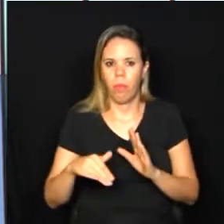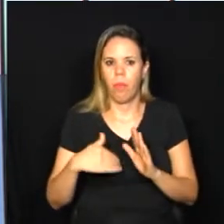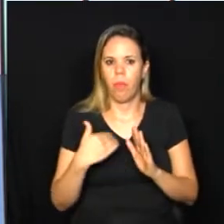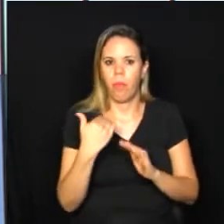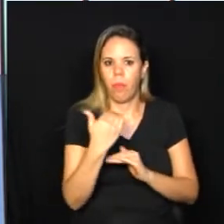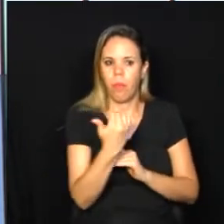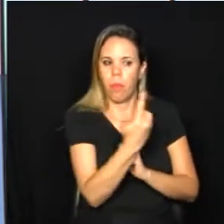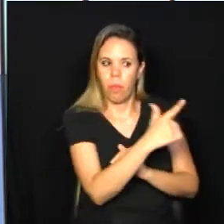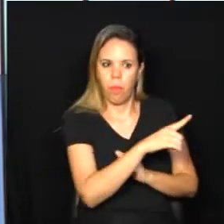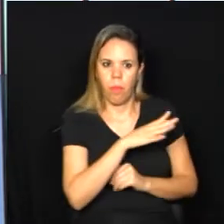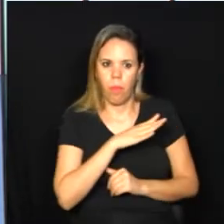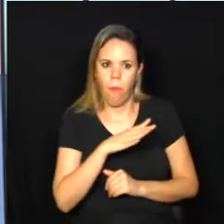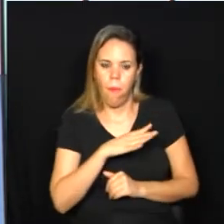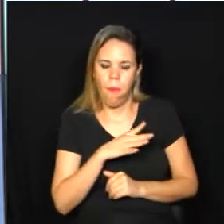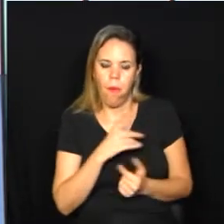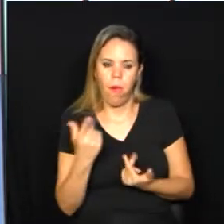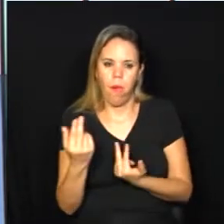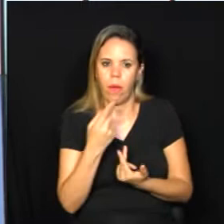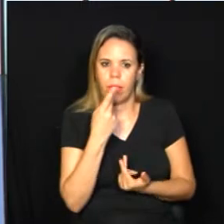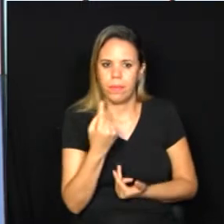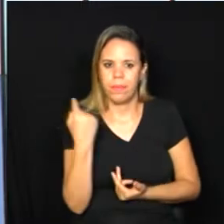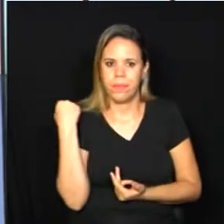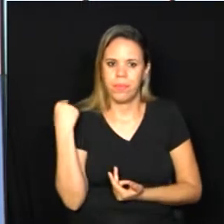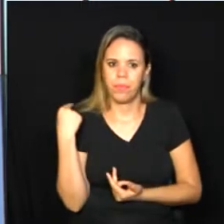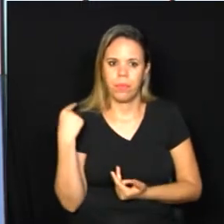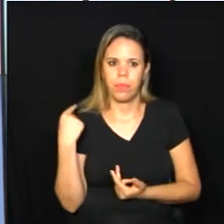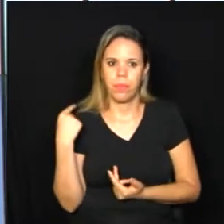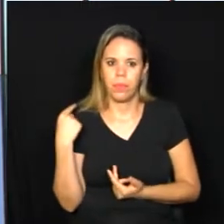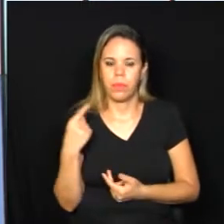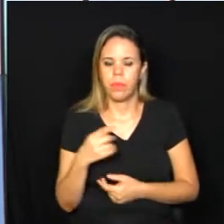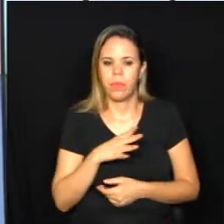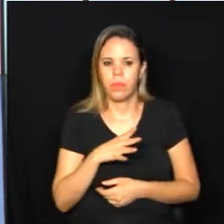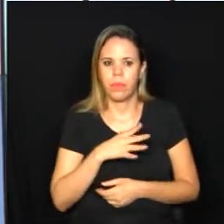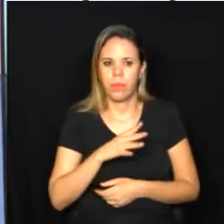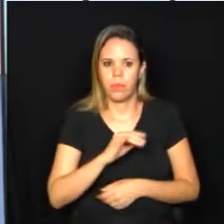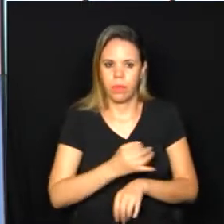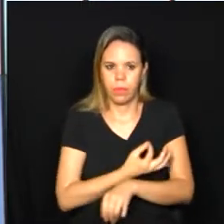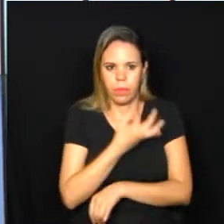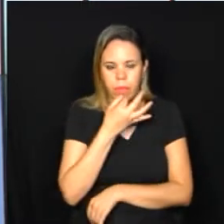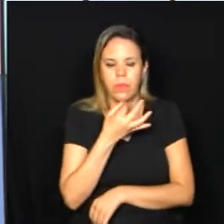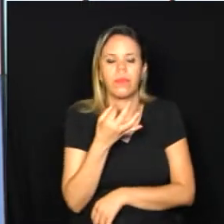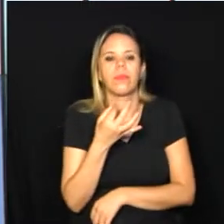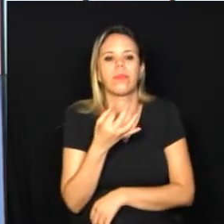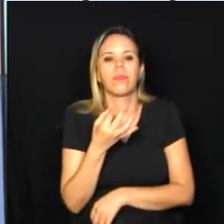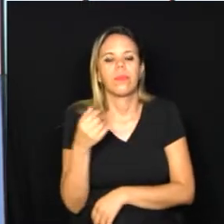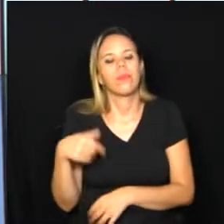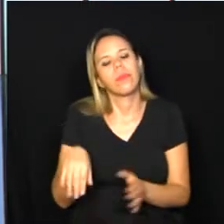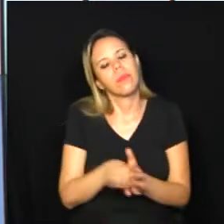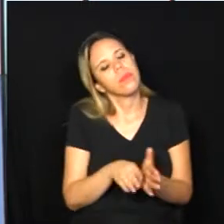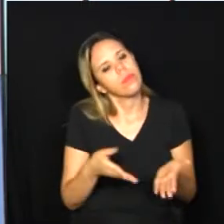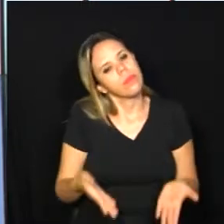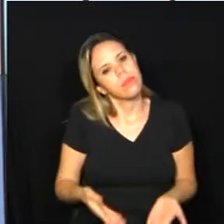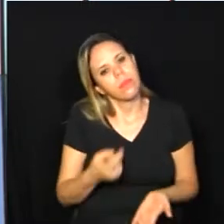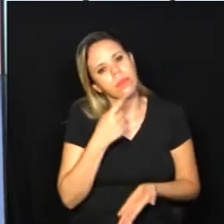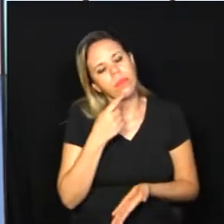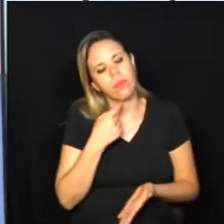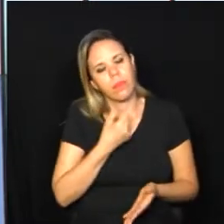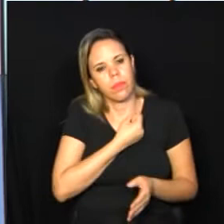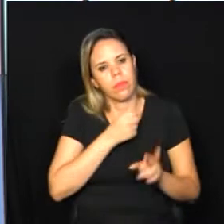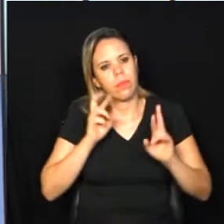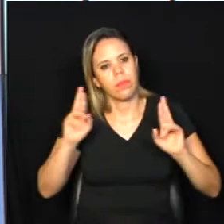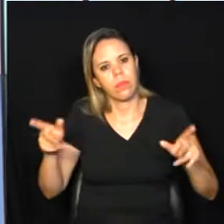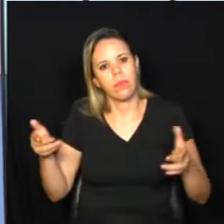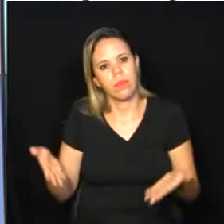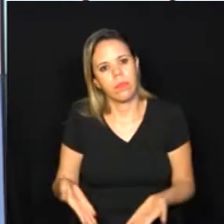municípios, outros, como eu já disse anteriormente, partindo de Jundiaí para cá. Por isso que esses números são diferentes do que a